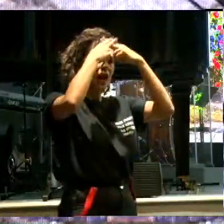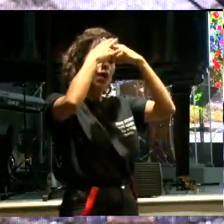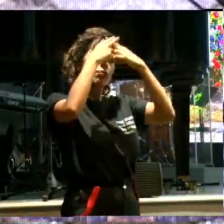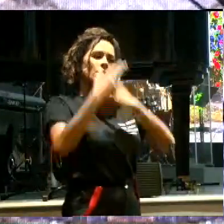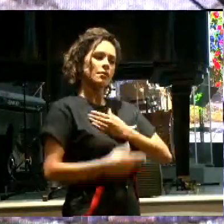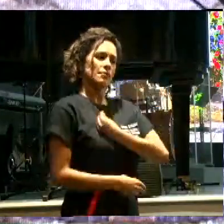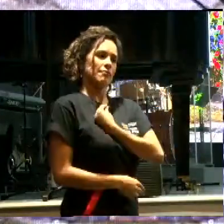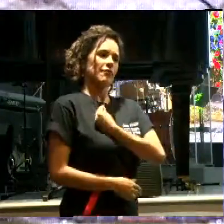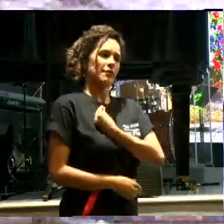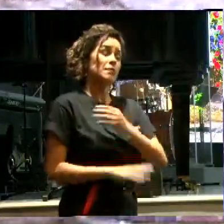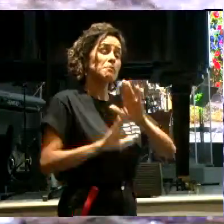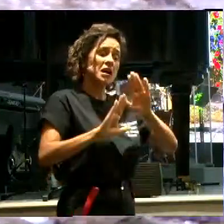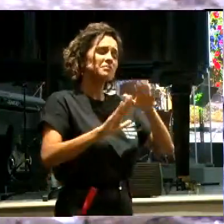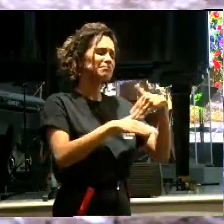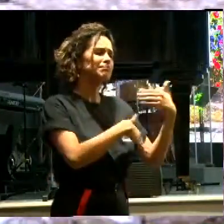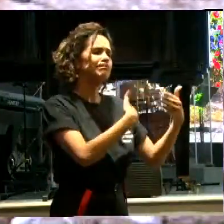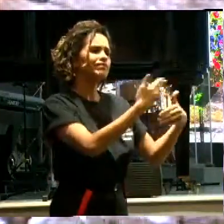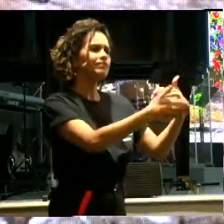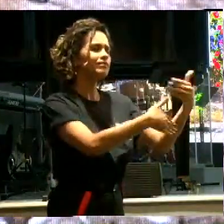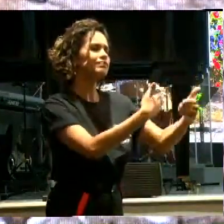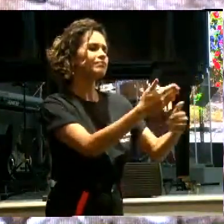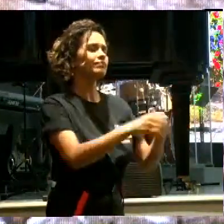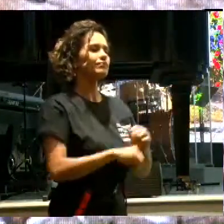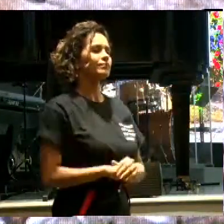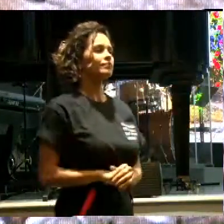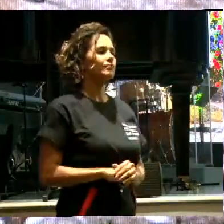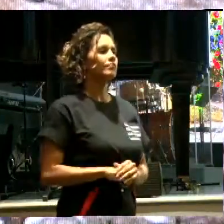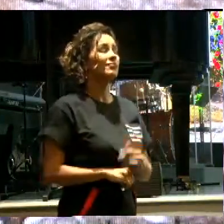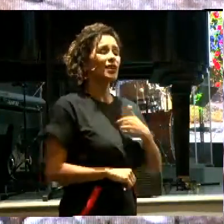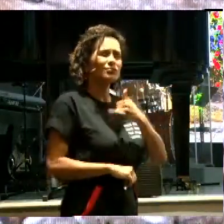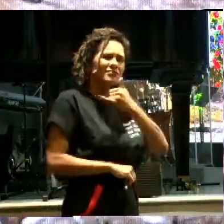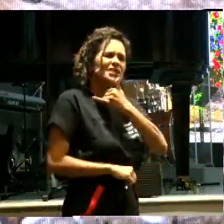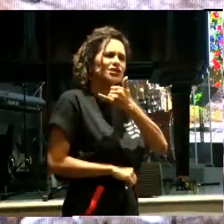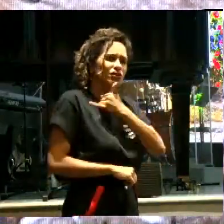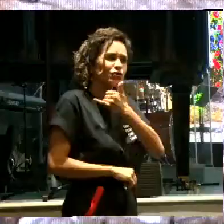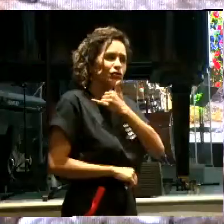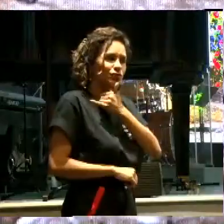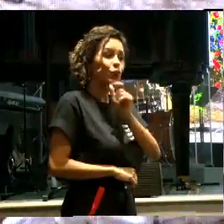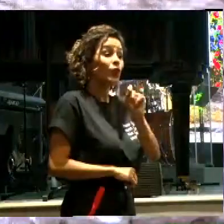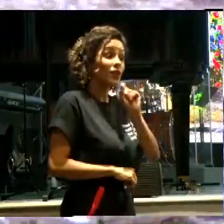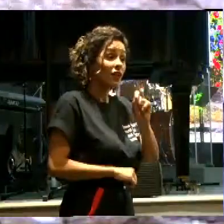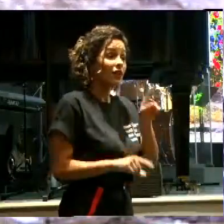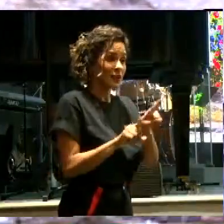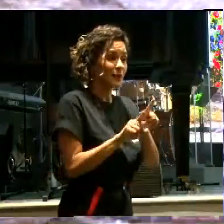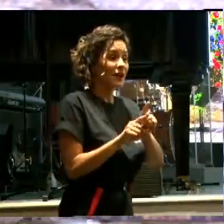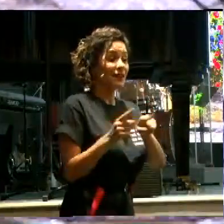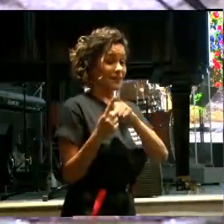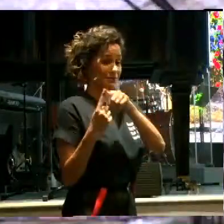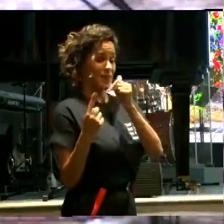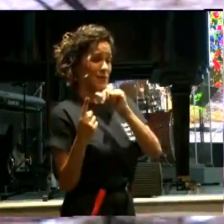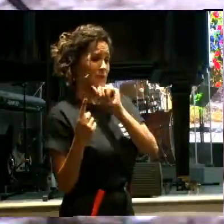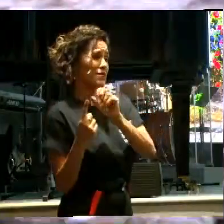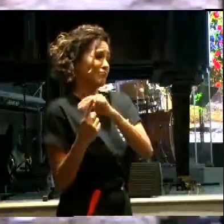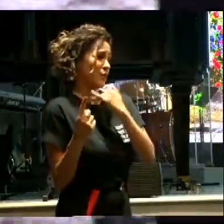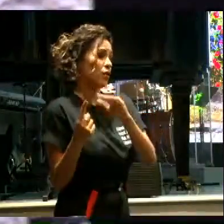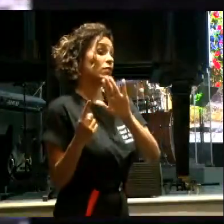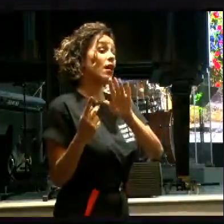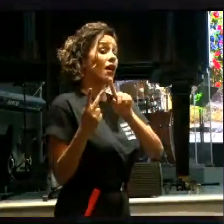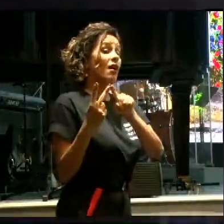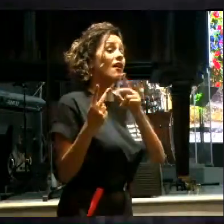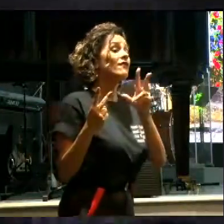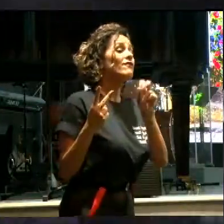vida. Mas enfim, eu fiquei muito triste com a minha avó. Porque eu falei, engraçado, né? Na hora que era para